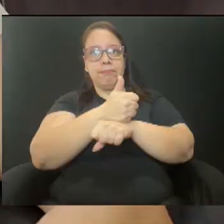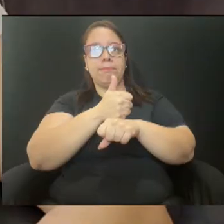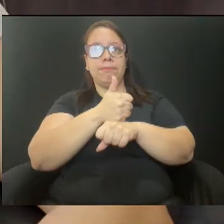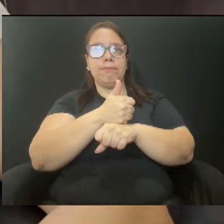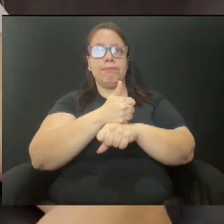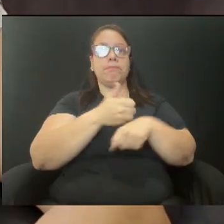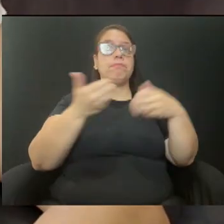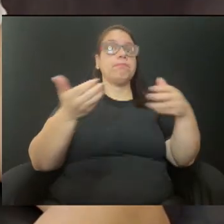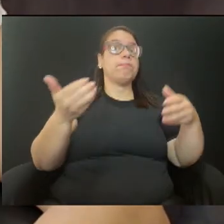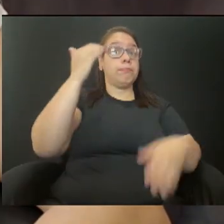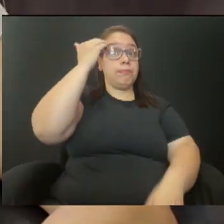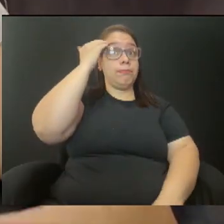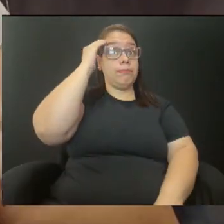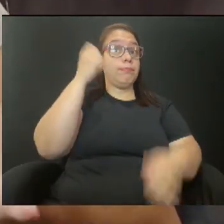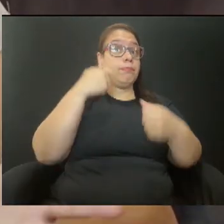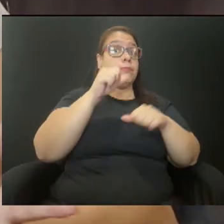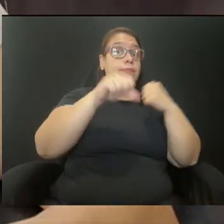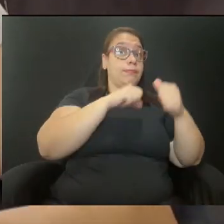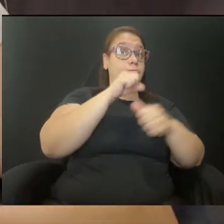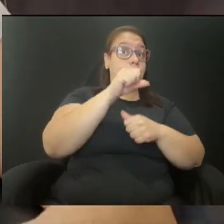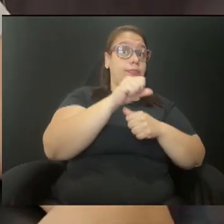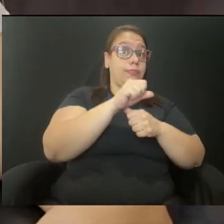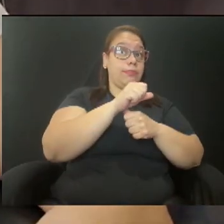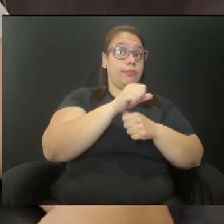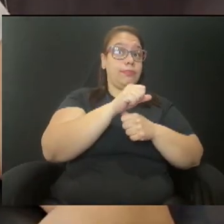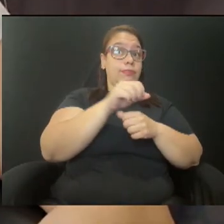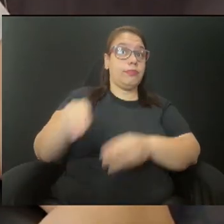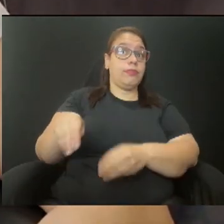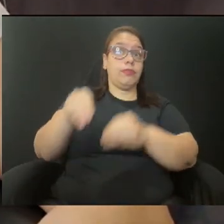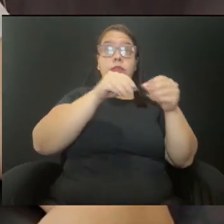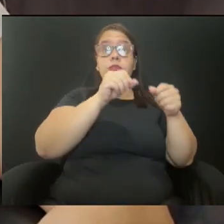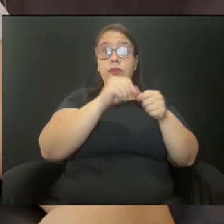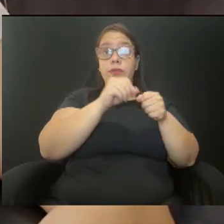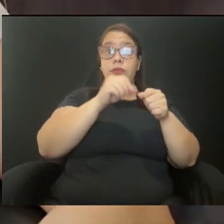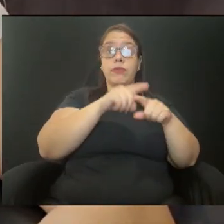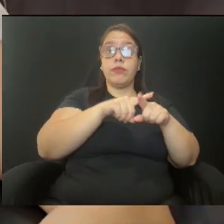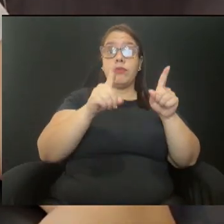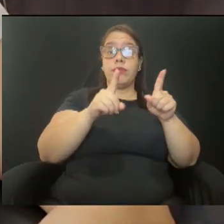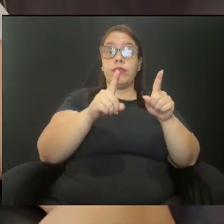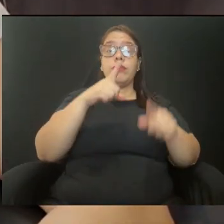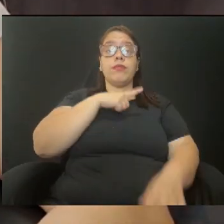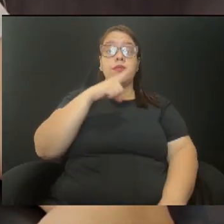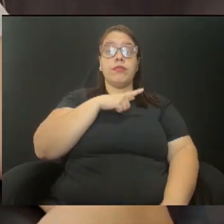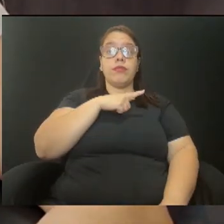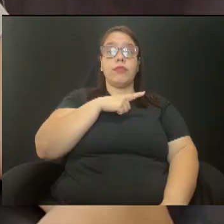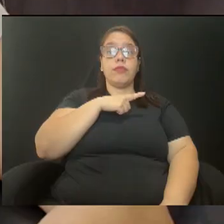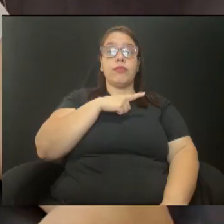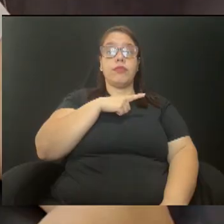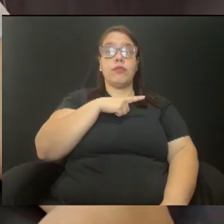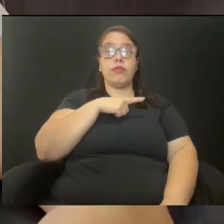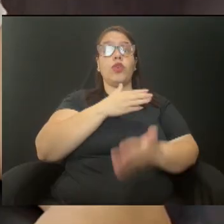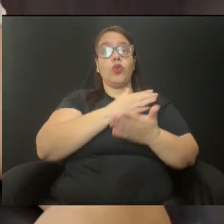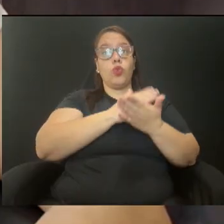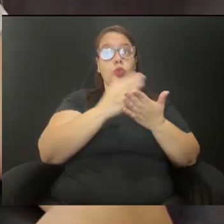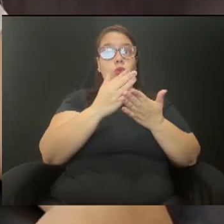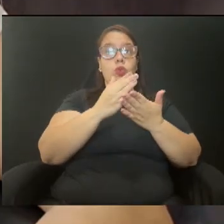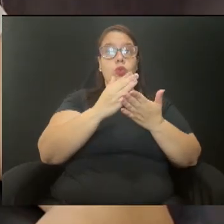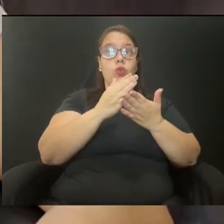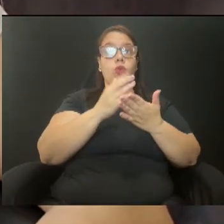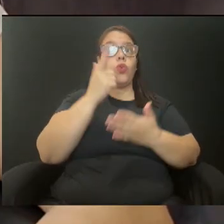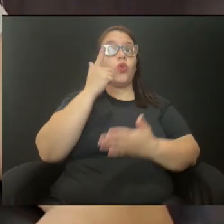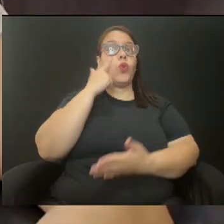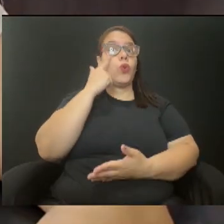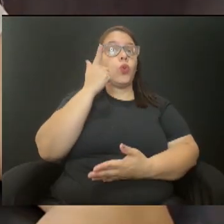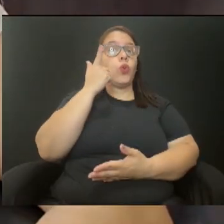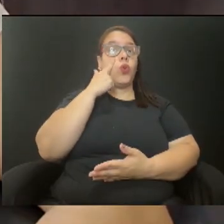precisa mudar, fazer uma transição, que faça, mas que ele tenha esse desejo de começar, né? Eu vejo que muitos jovens estão começando muito tarde no